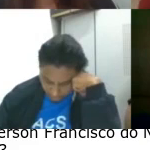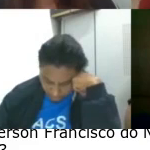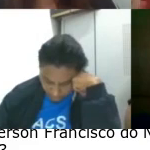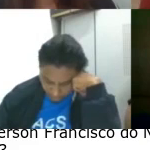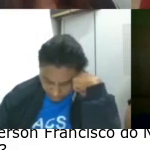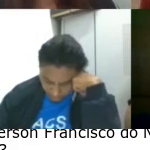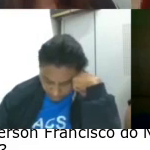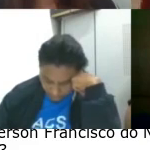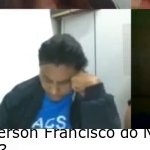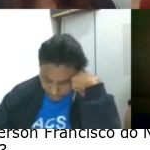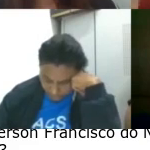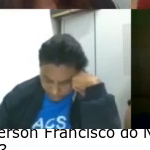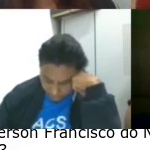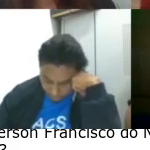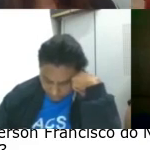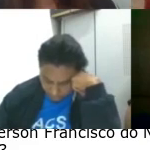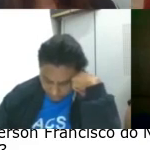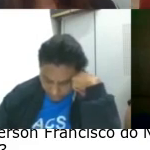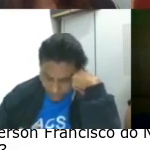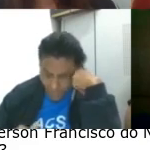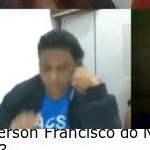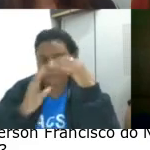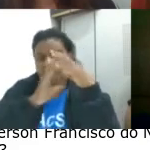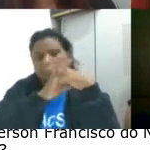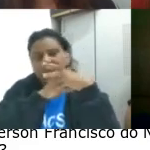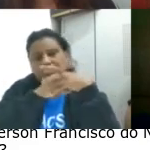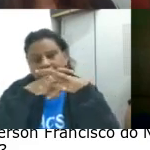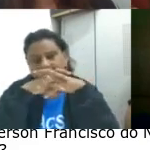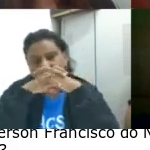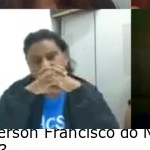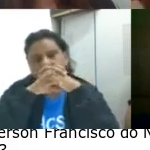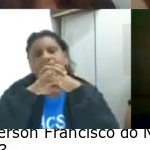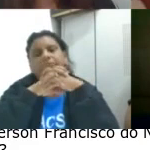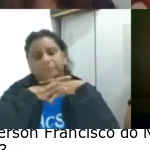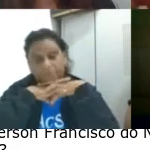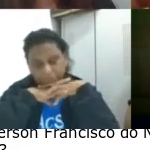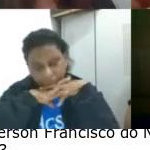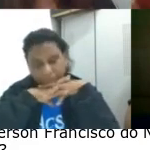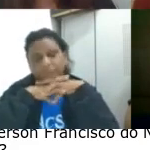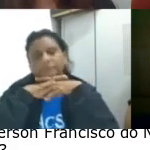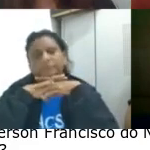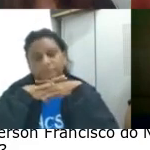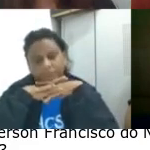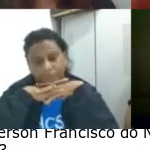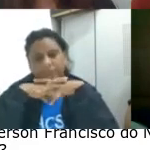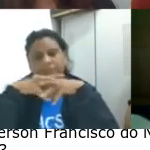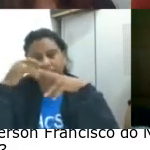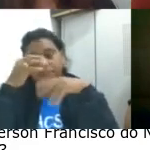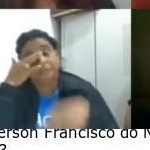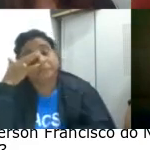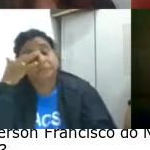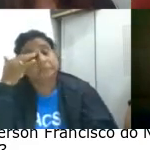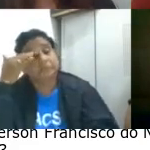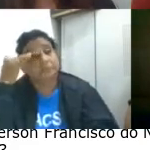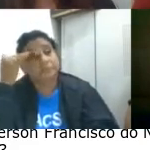naquele momento que eu sempre digo que o TDO ele não é de 30 dias ele é de muito mais porque é de acordo com o o agente comunitário